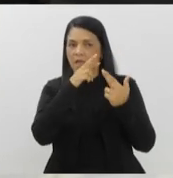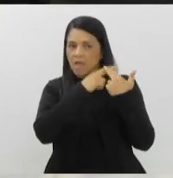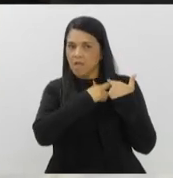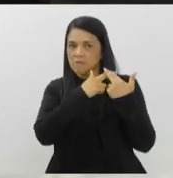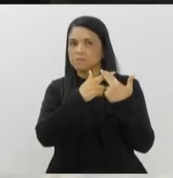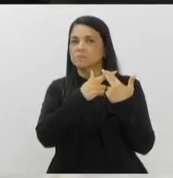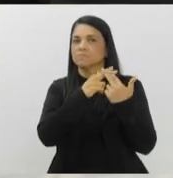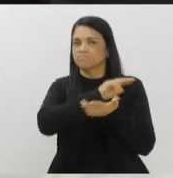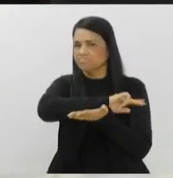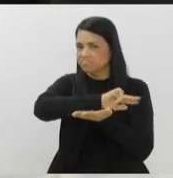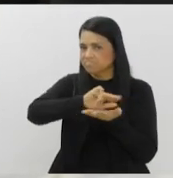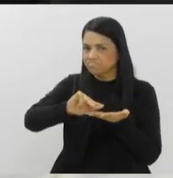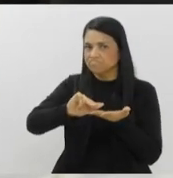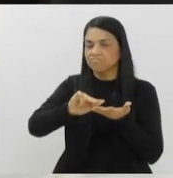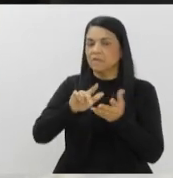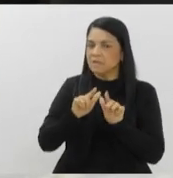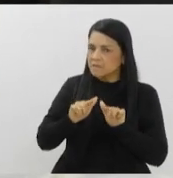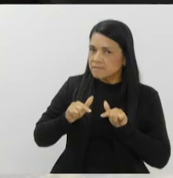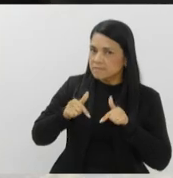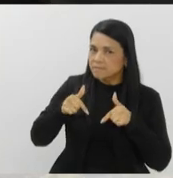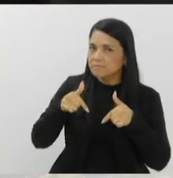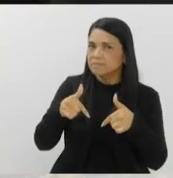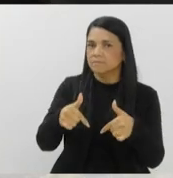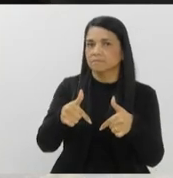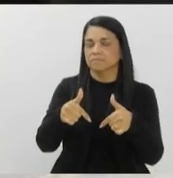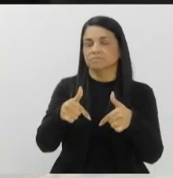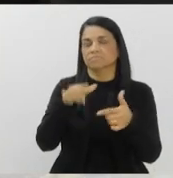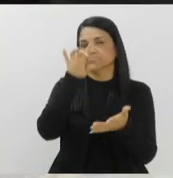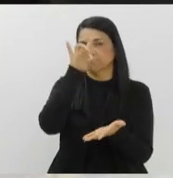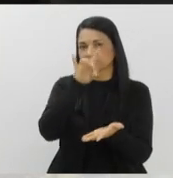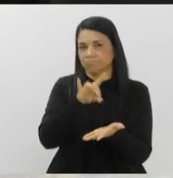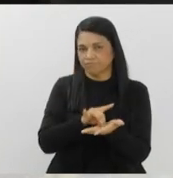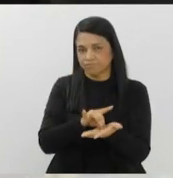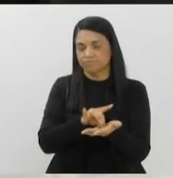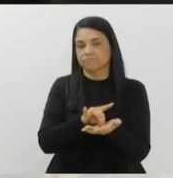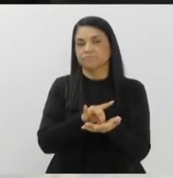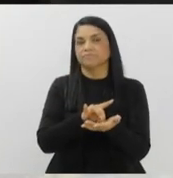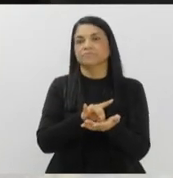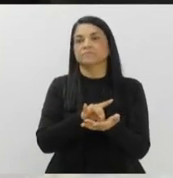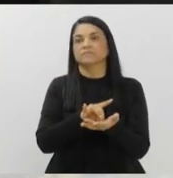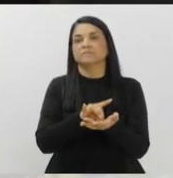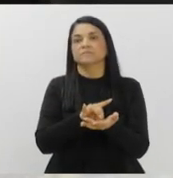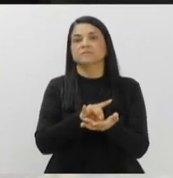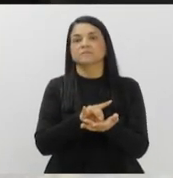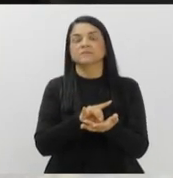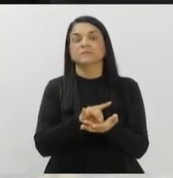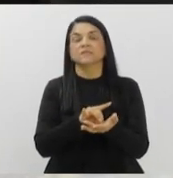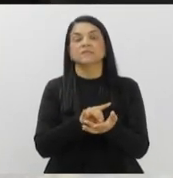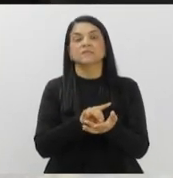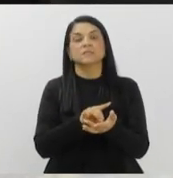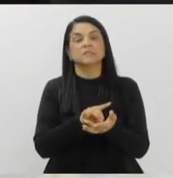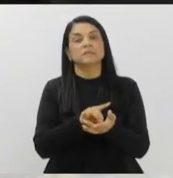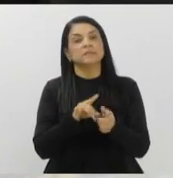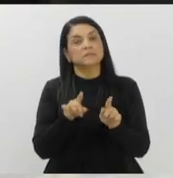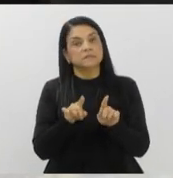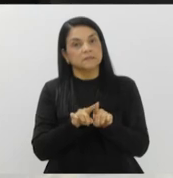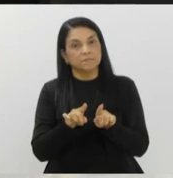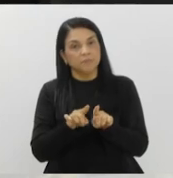ser executadas, realizadas, concretizadas de fato. E vejo que daqui também saiu